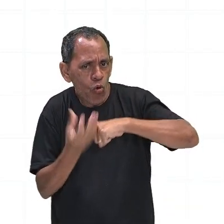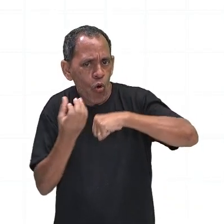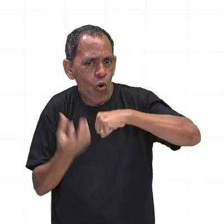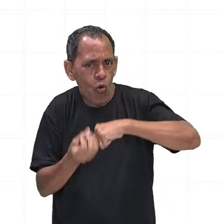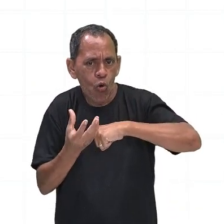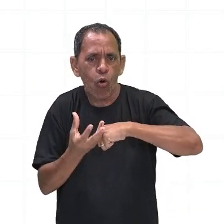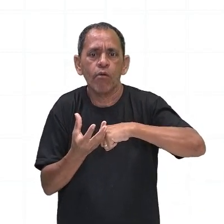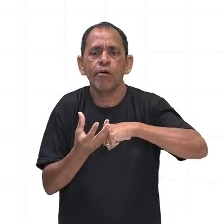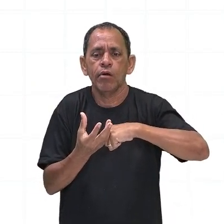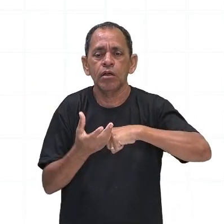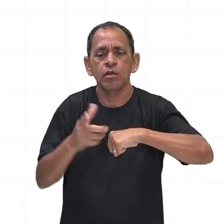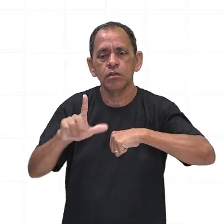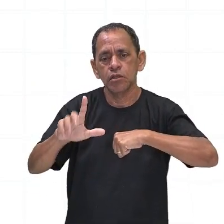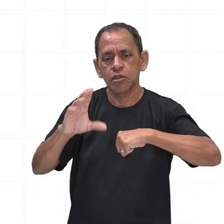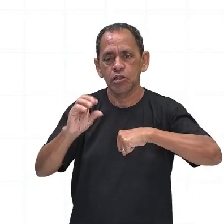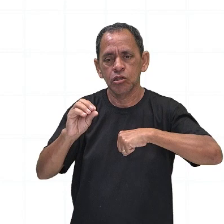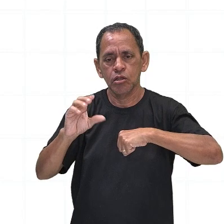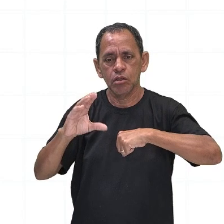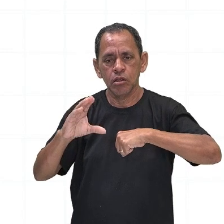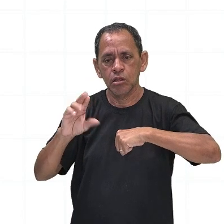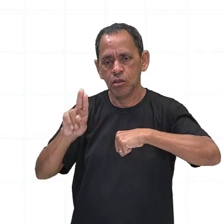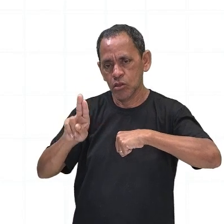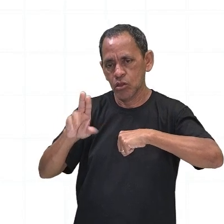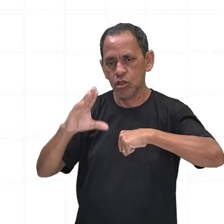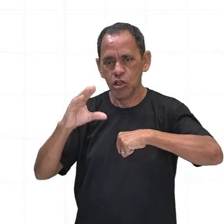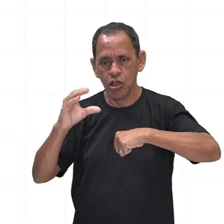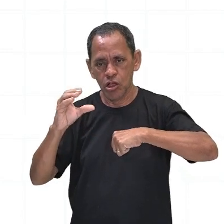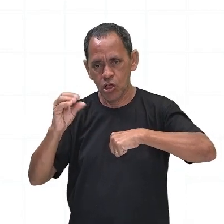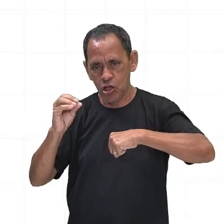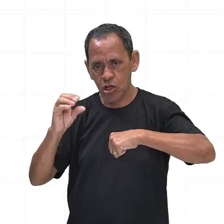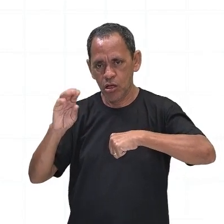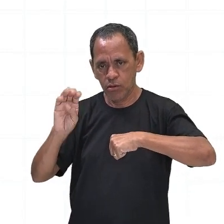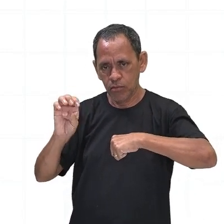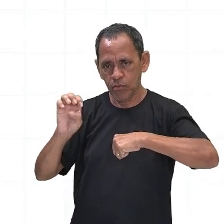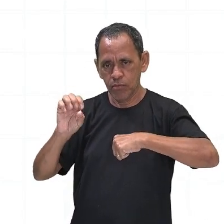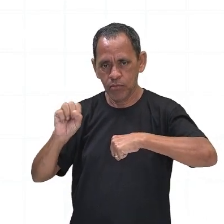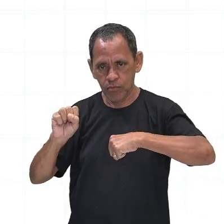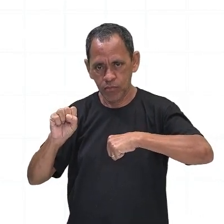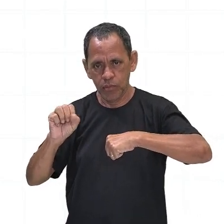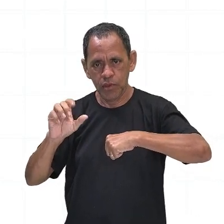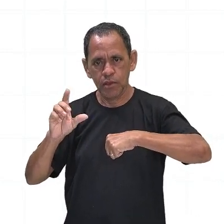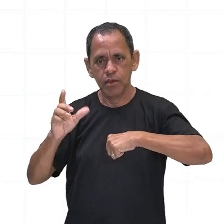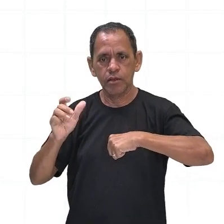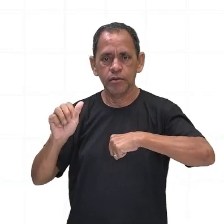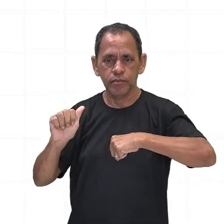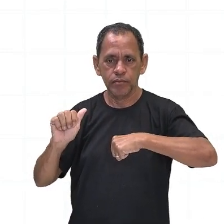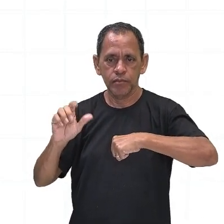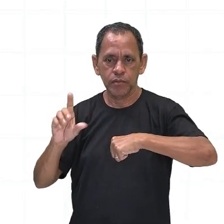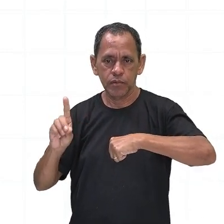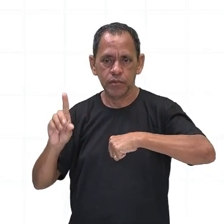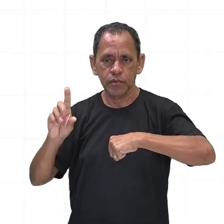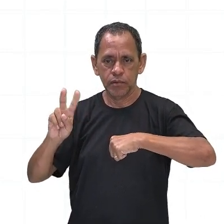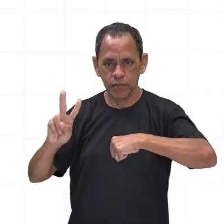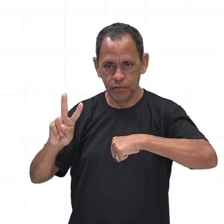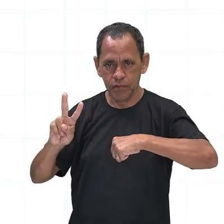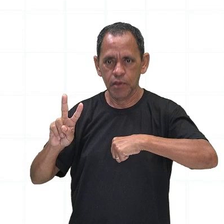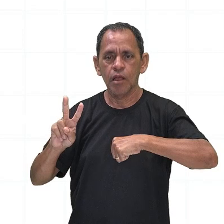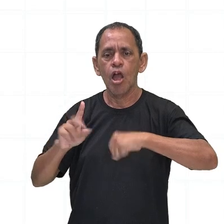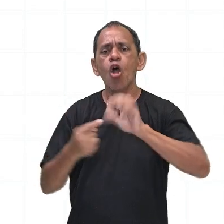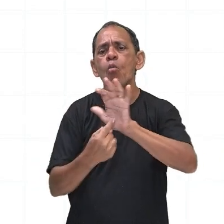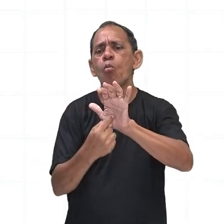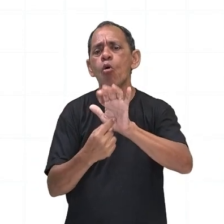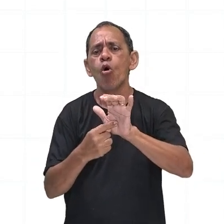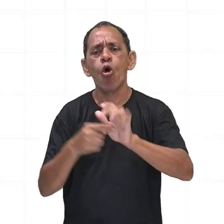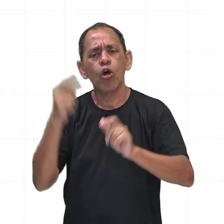Então, quando a gente tem essa ideia, certo, de que os adjuntos adverbiais trazem essa ideia